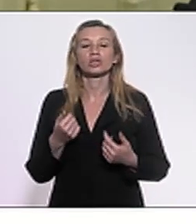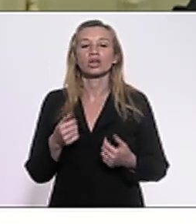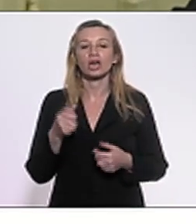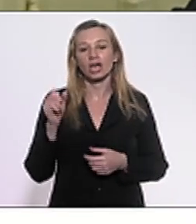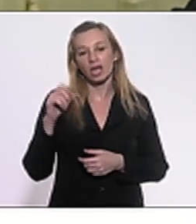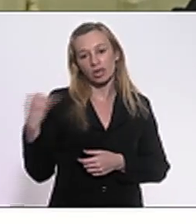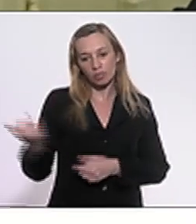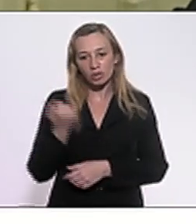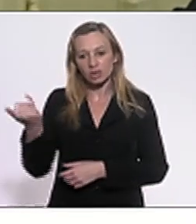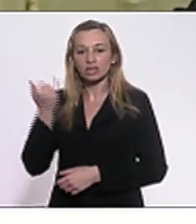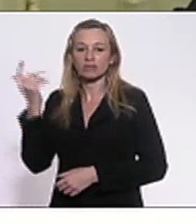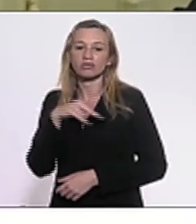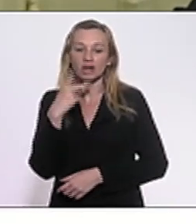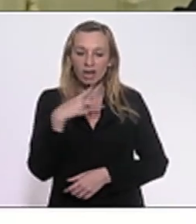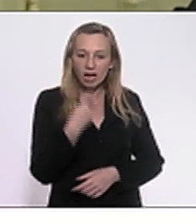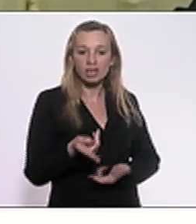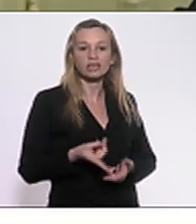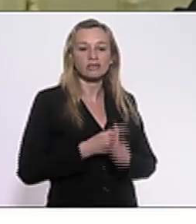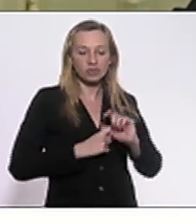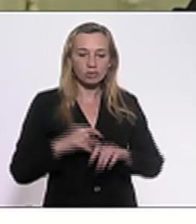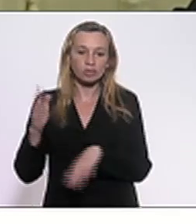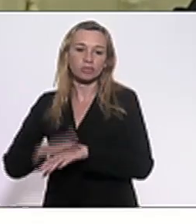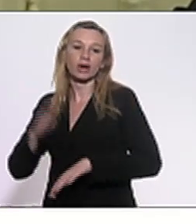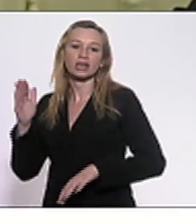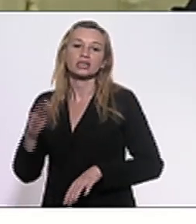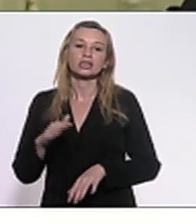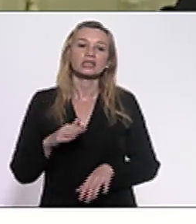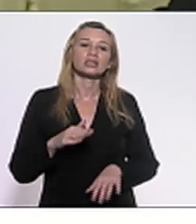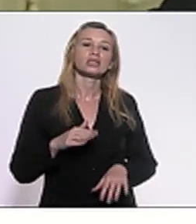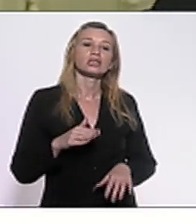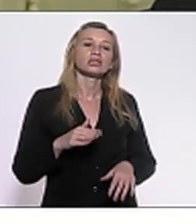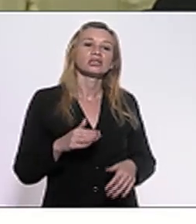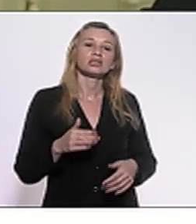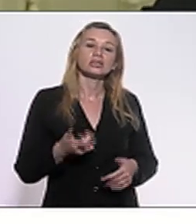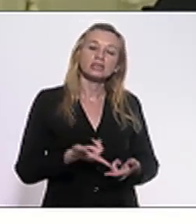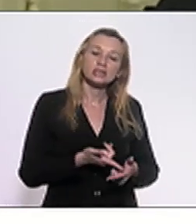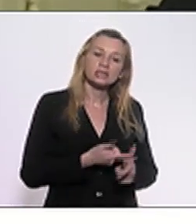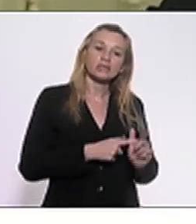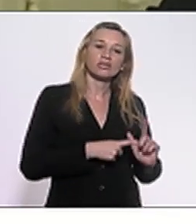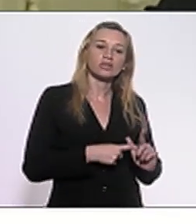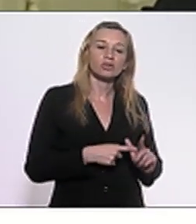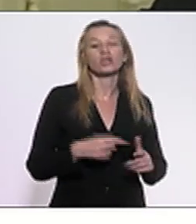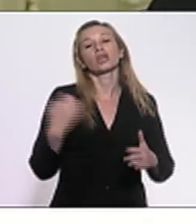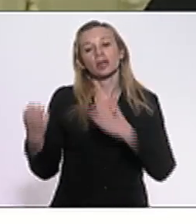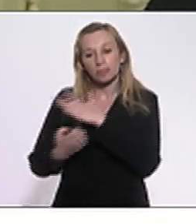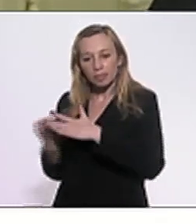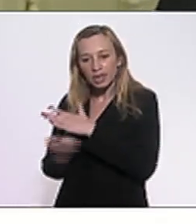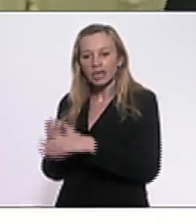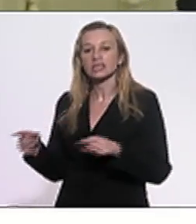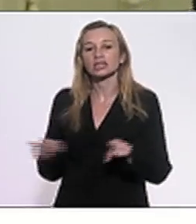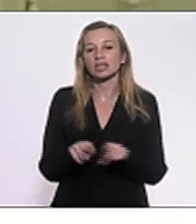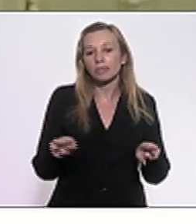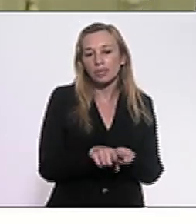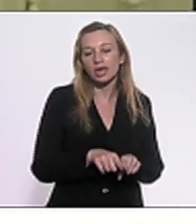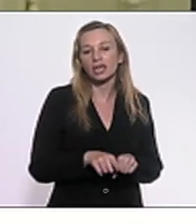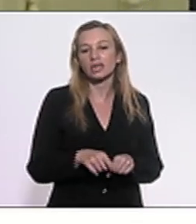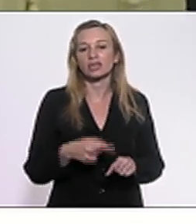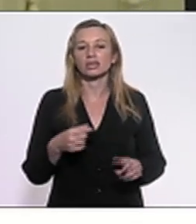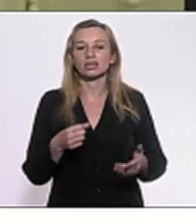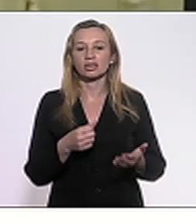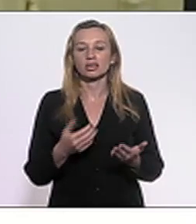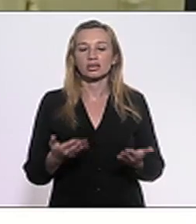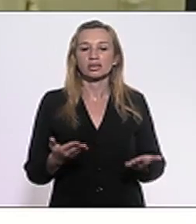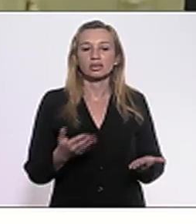diz respeito a devedores consumados, a devedores e empresas que também se estruturam com base